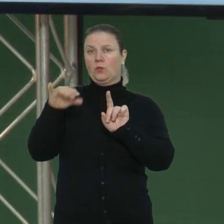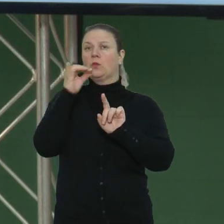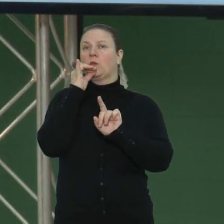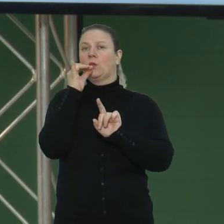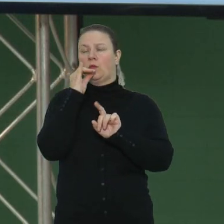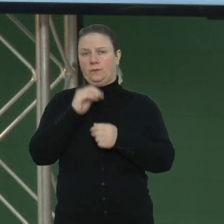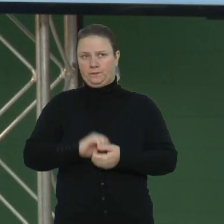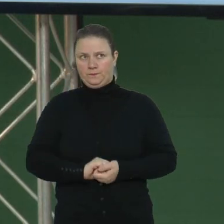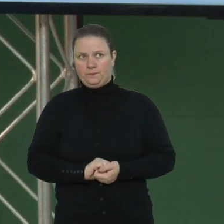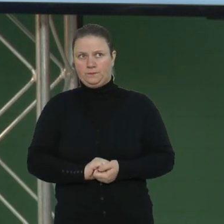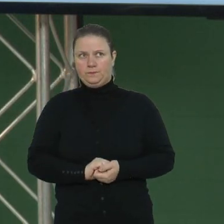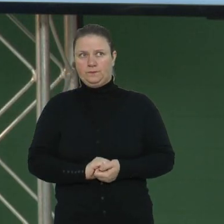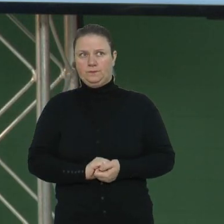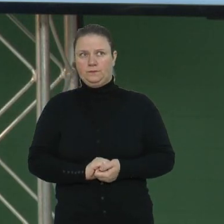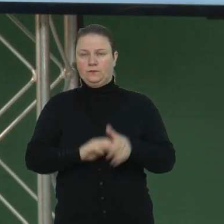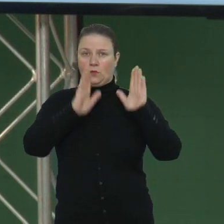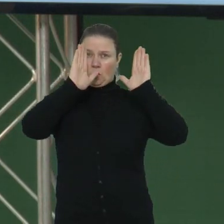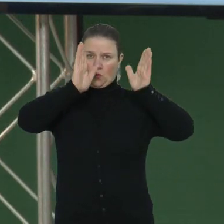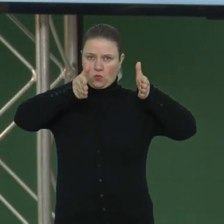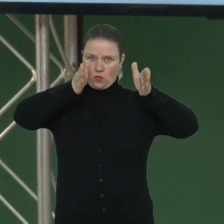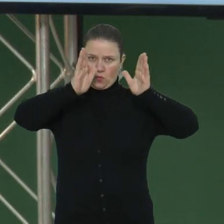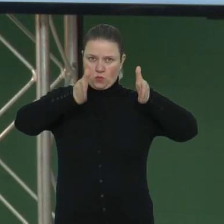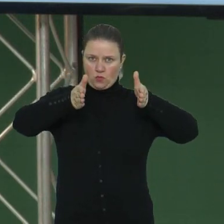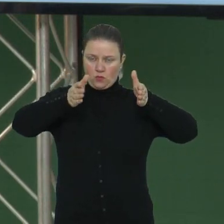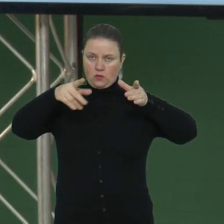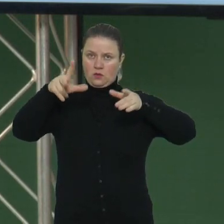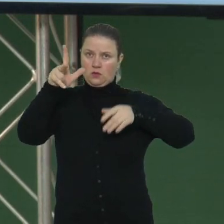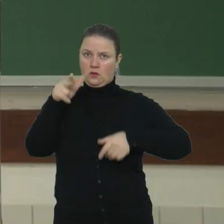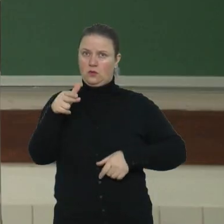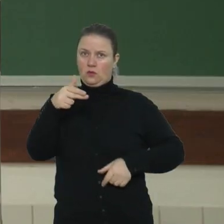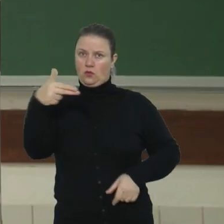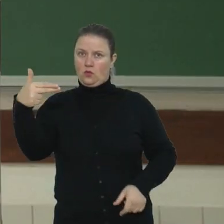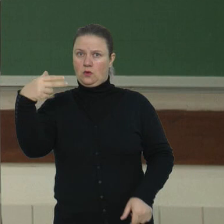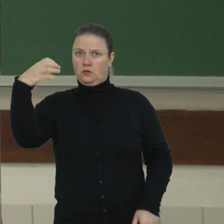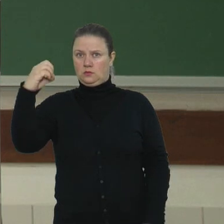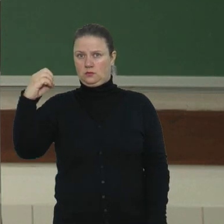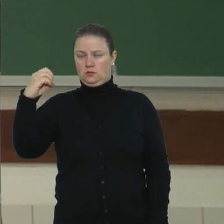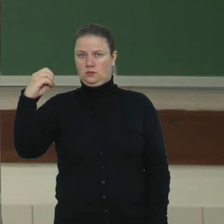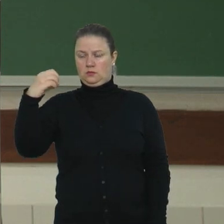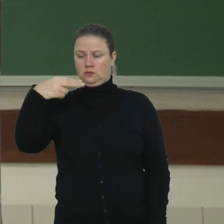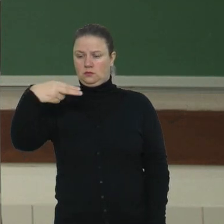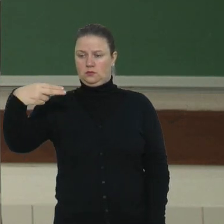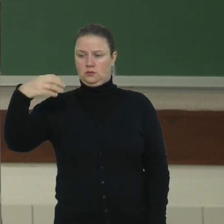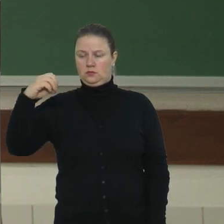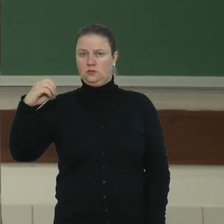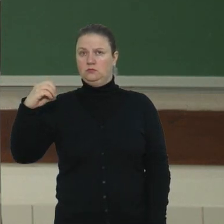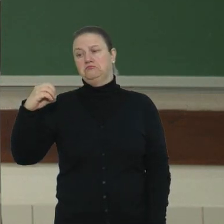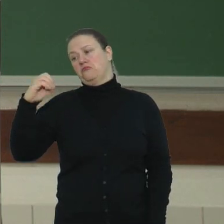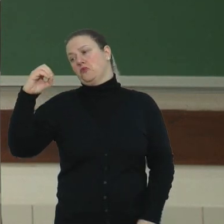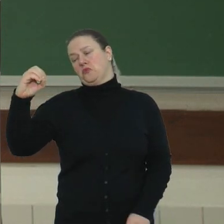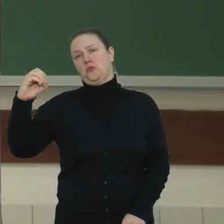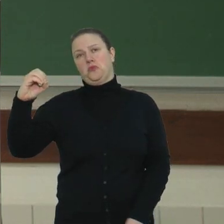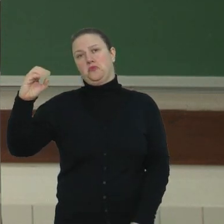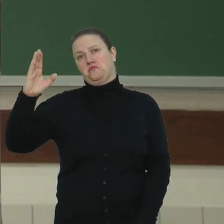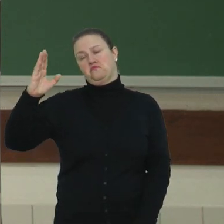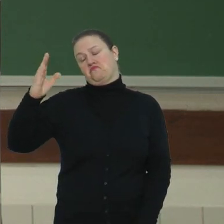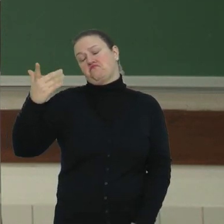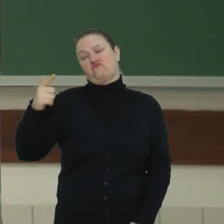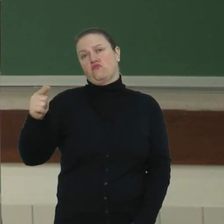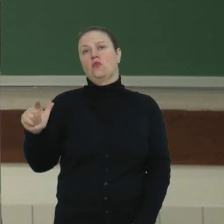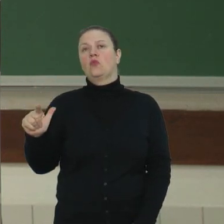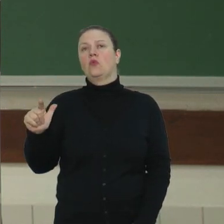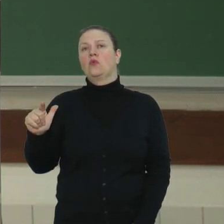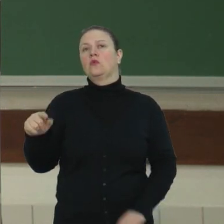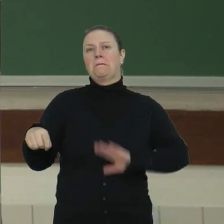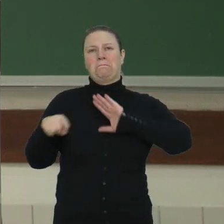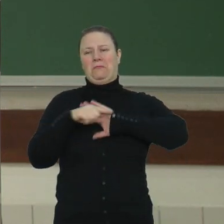que tem o módulo, né, resultando em 0? O módulo de 0, certo? Como 0 é nulo, tem somente uma opção, não é o